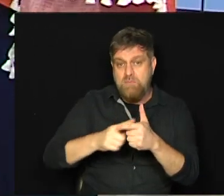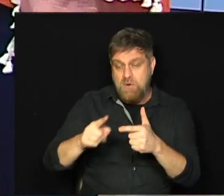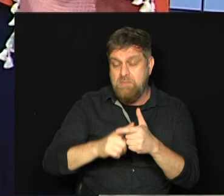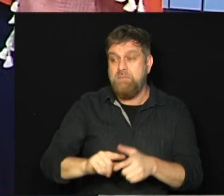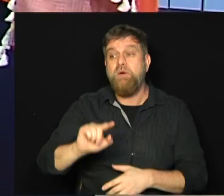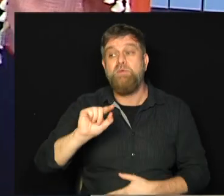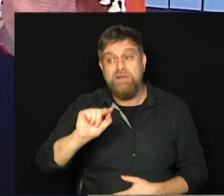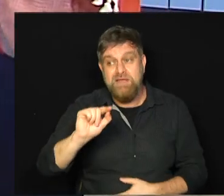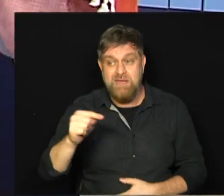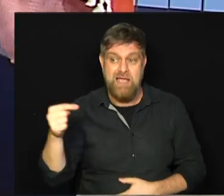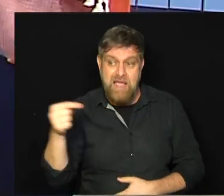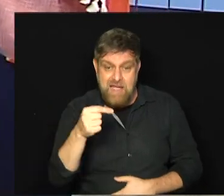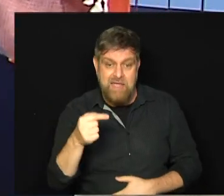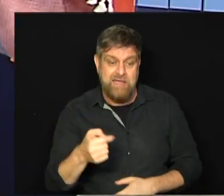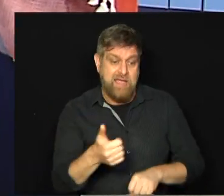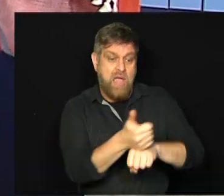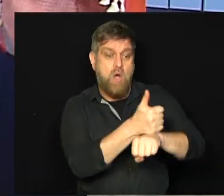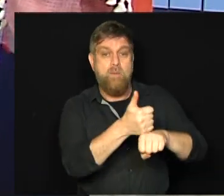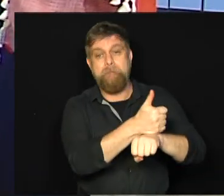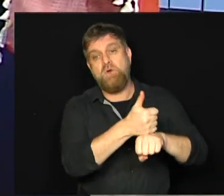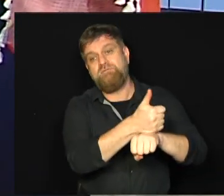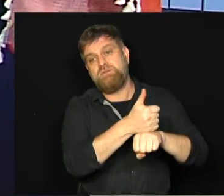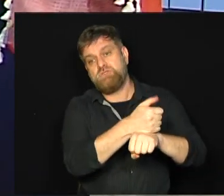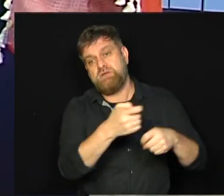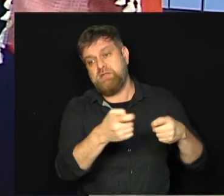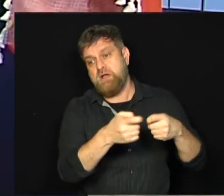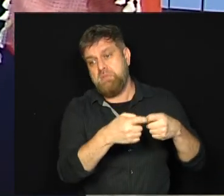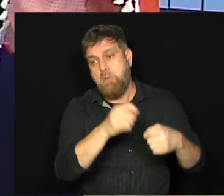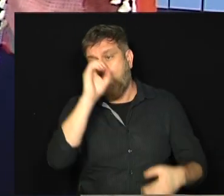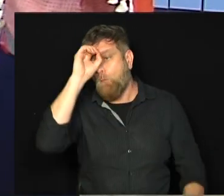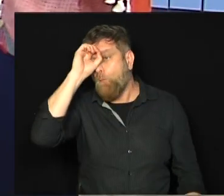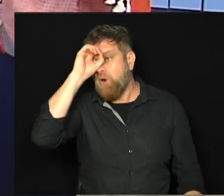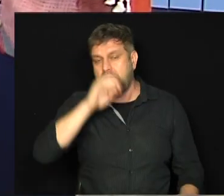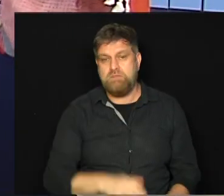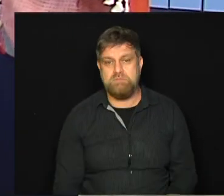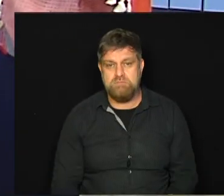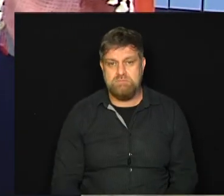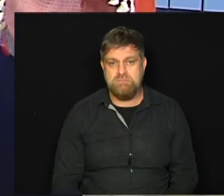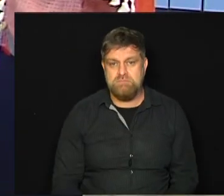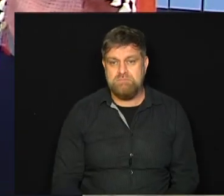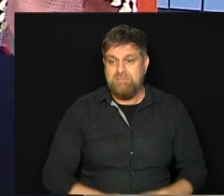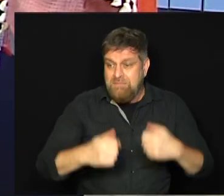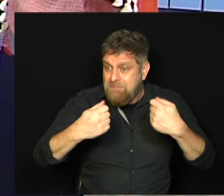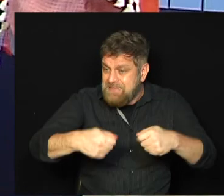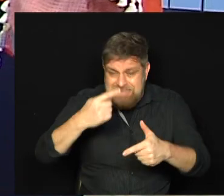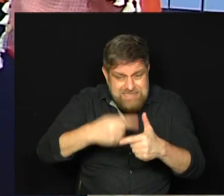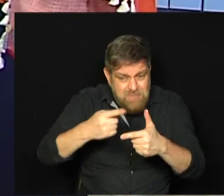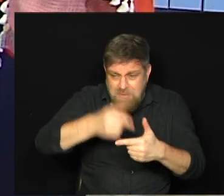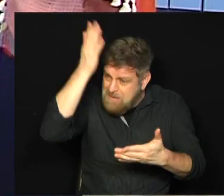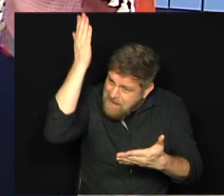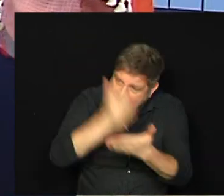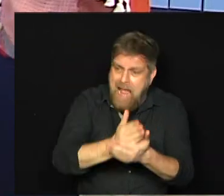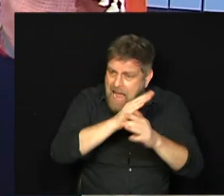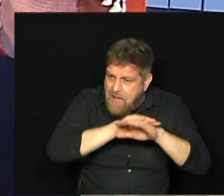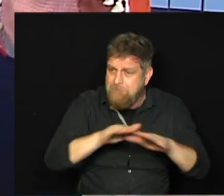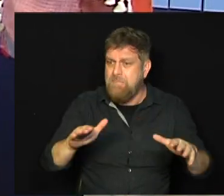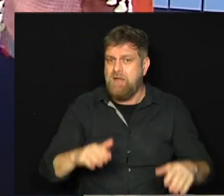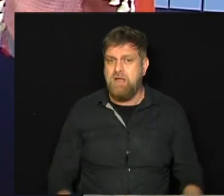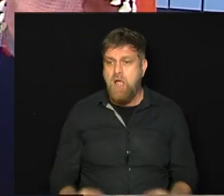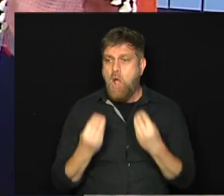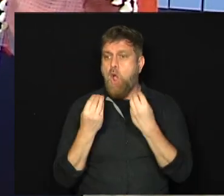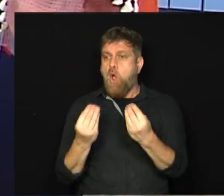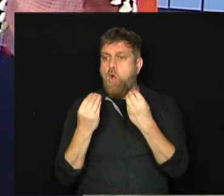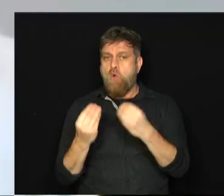na formação, infelizmente. O problema... Não é infelizmente, tem que resolver. Tem que resolver. Não se